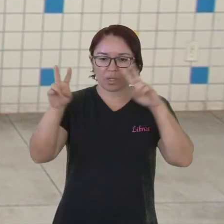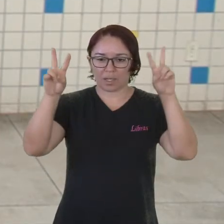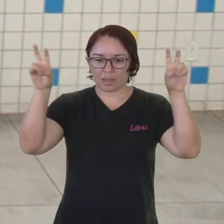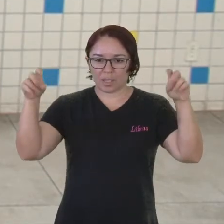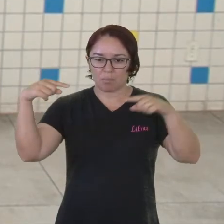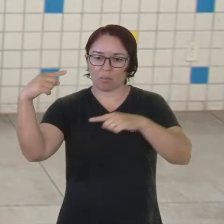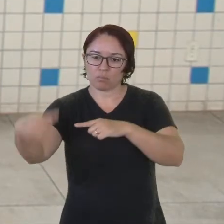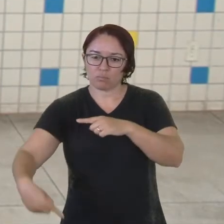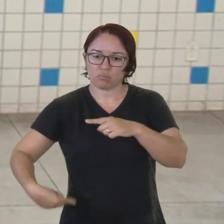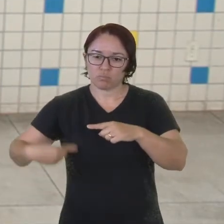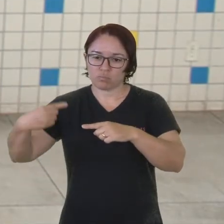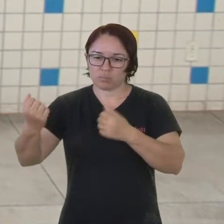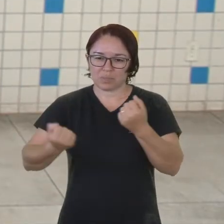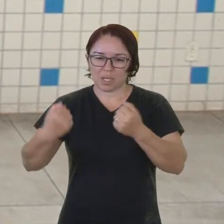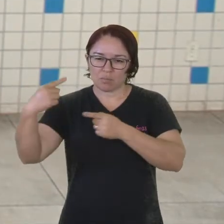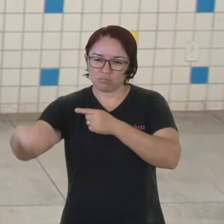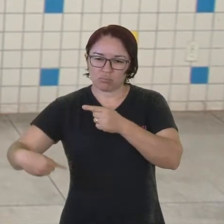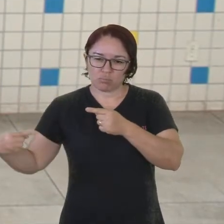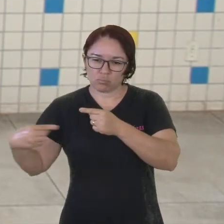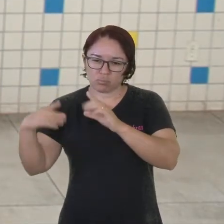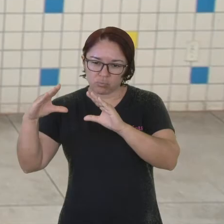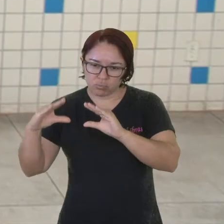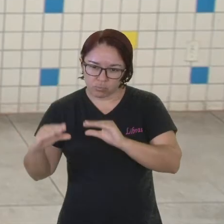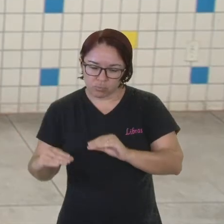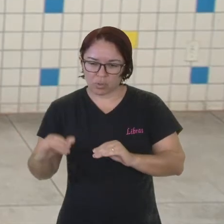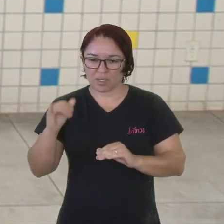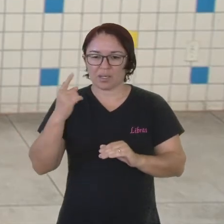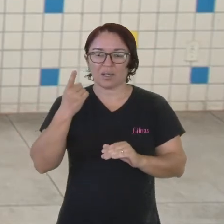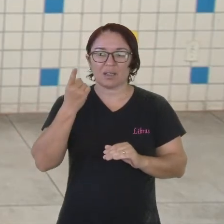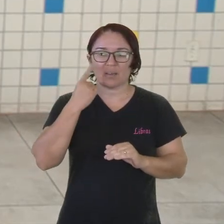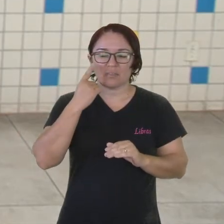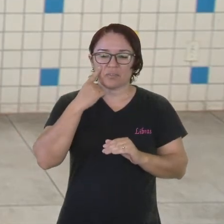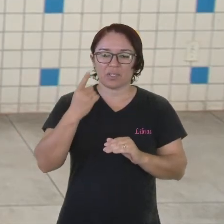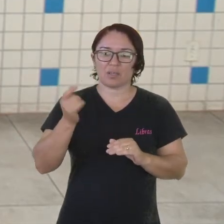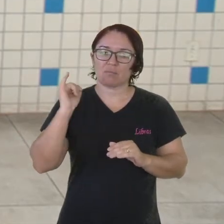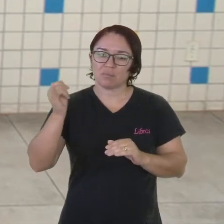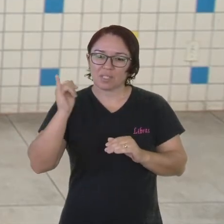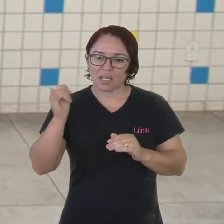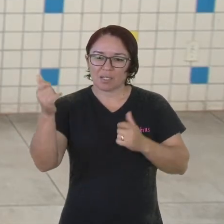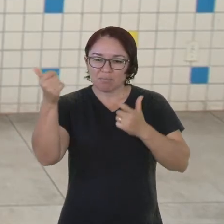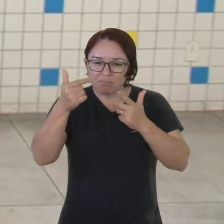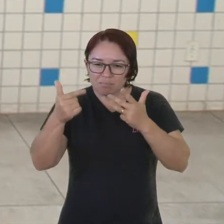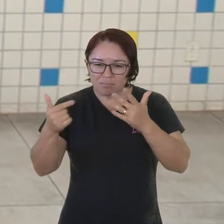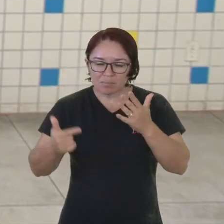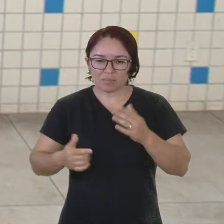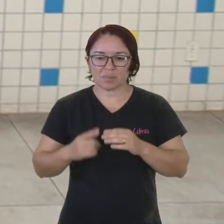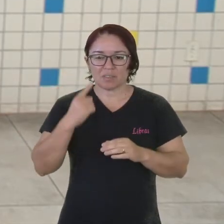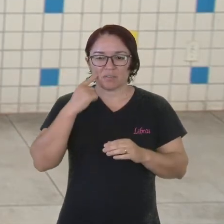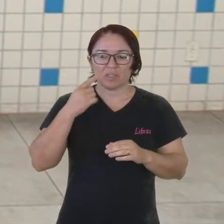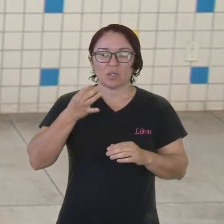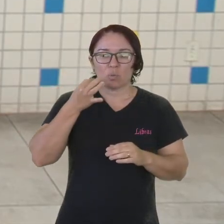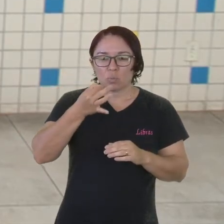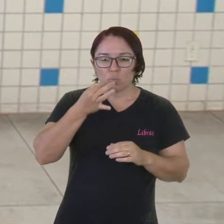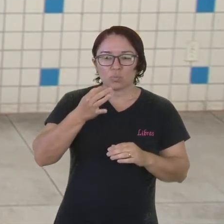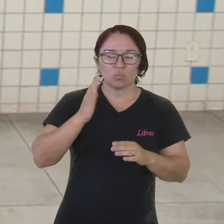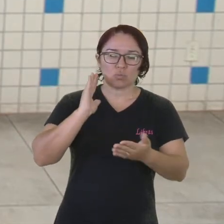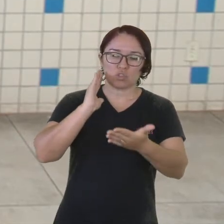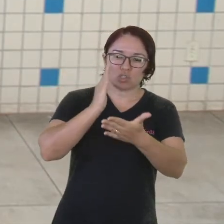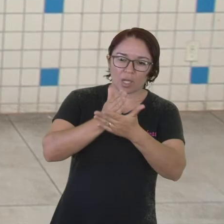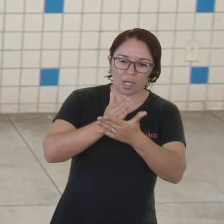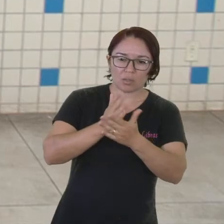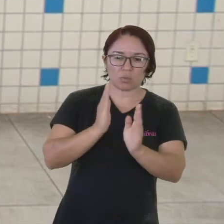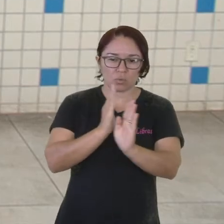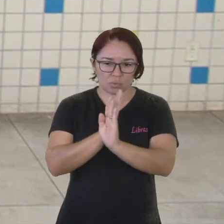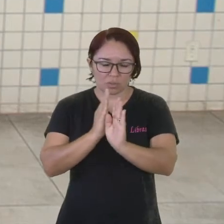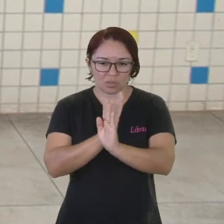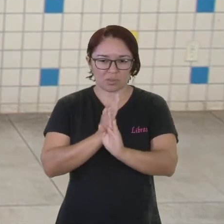os elementos de uma narrativa dentro dessa crônica, observamos o discurso direto e indireto dentro da crônica, vimos